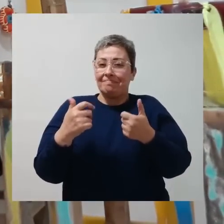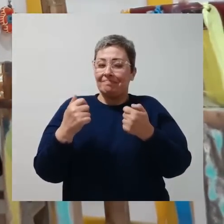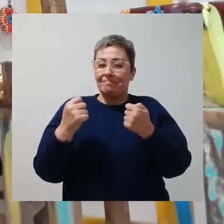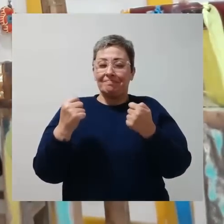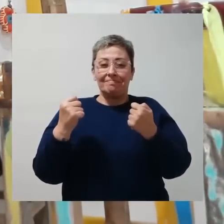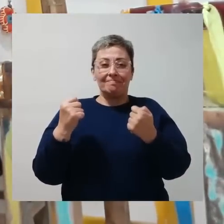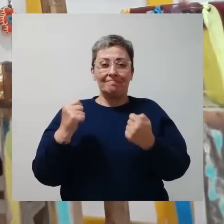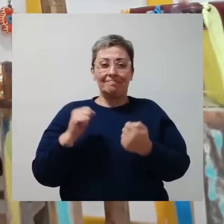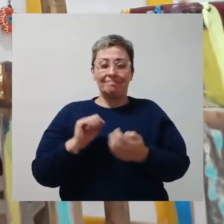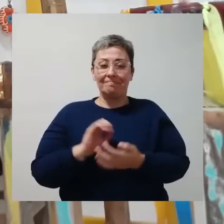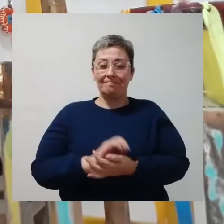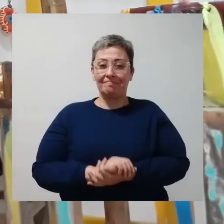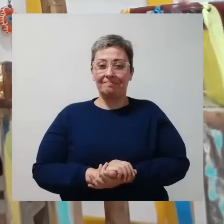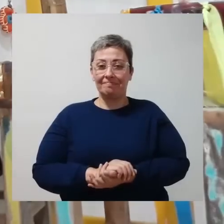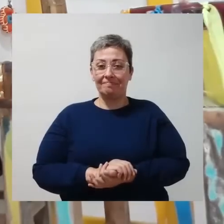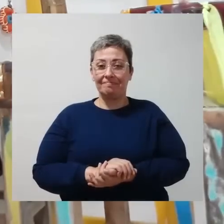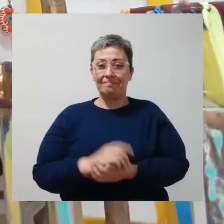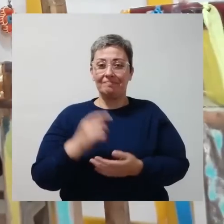fantástico!